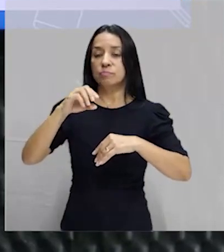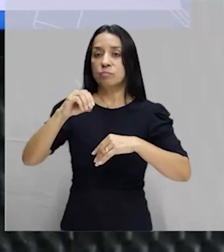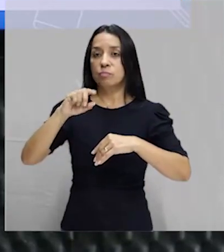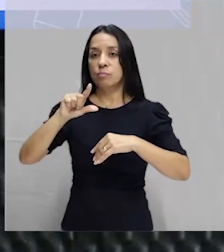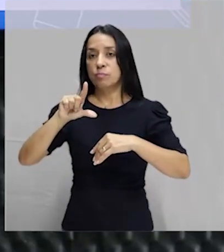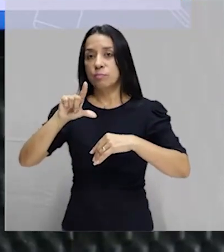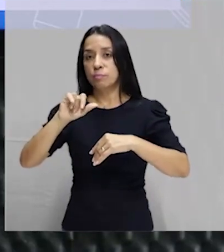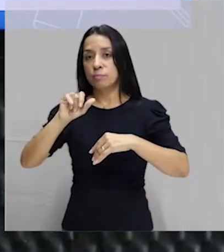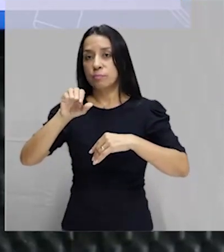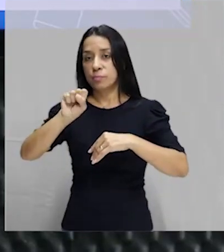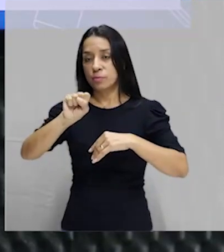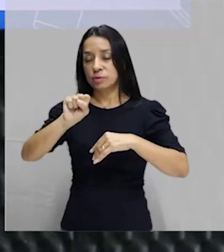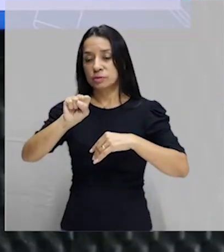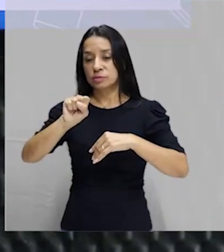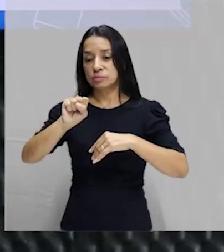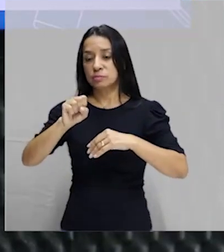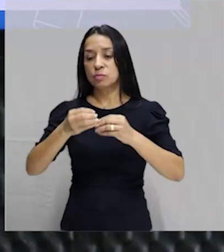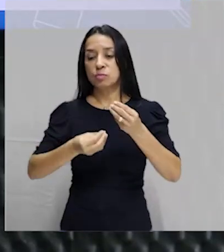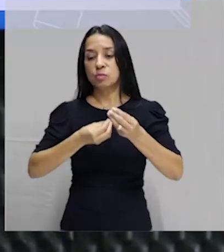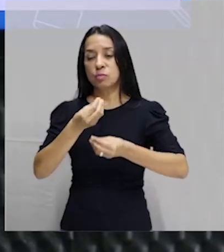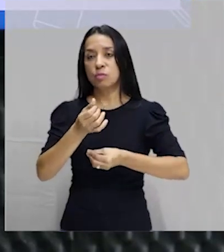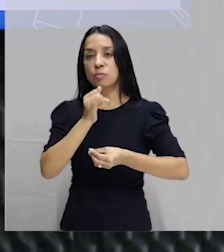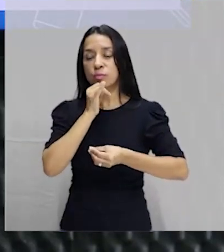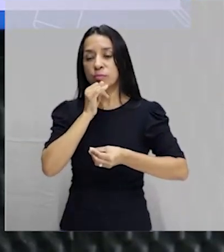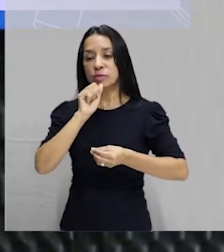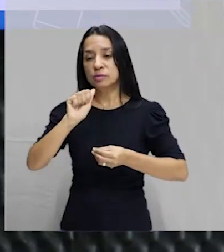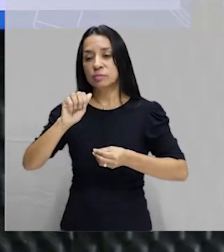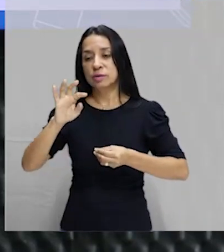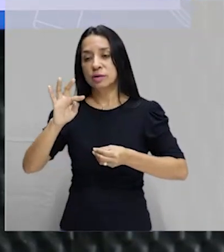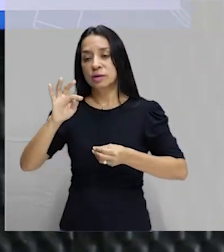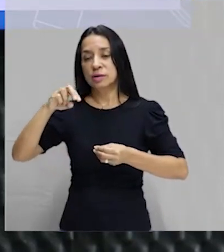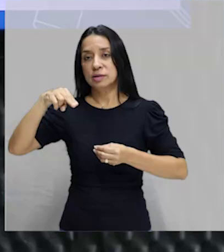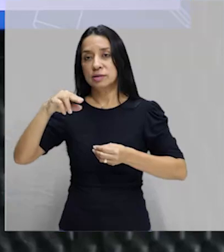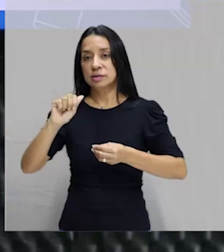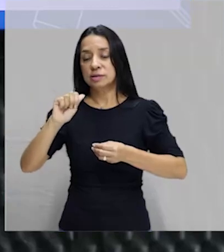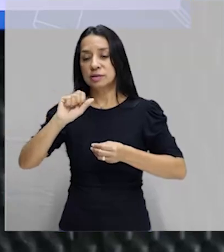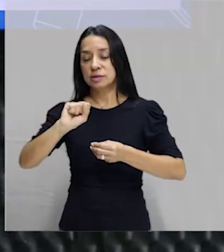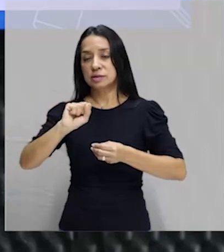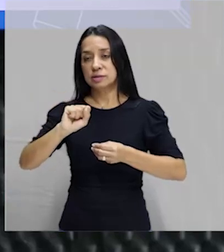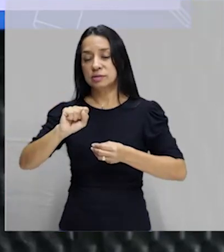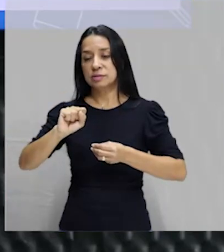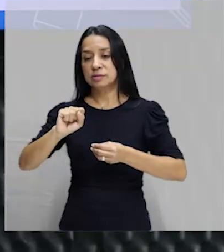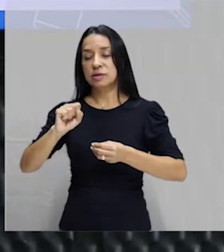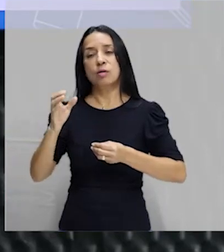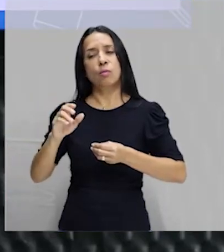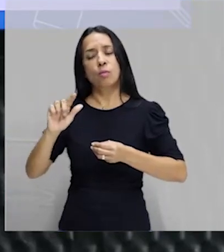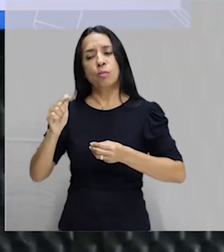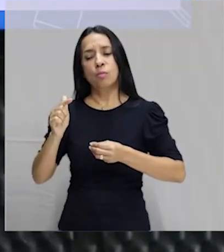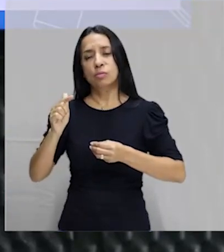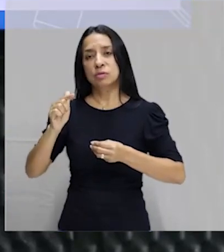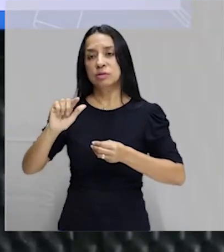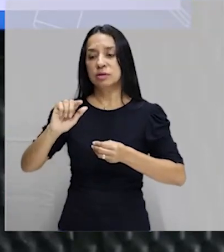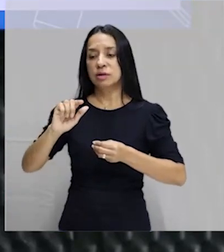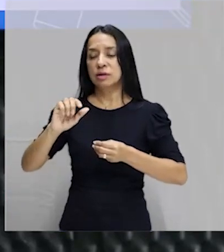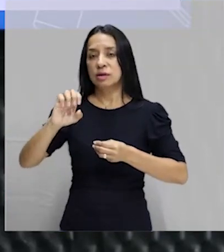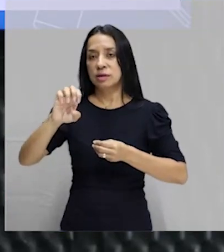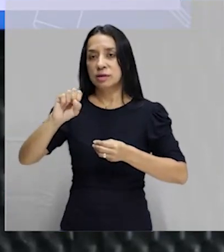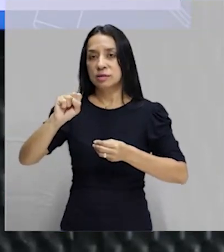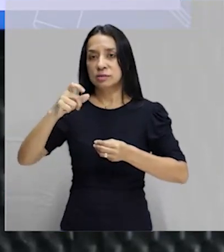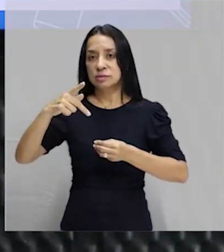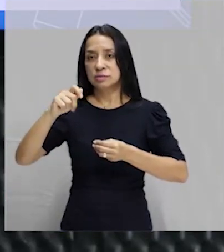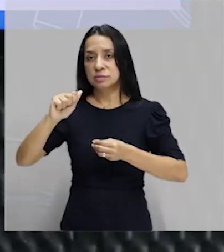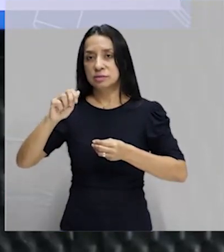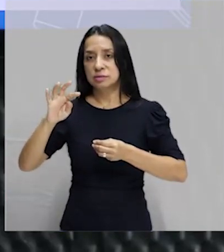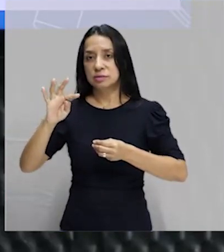As cidades-estados como Atenas, como Esparta, como Tebas e diversas outras